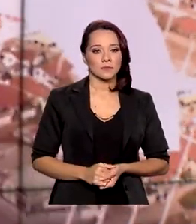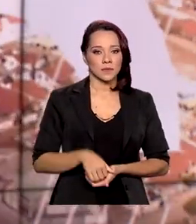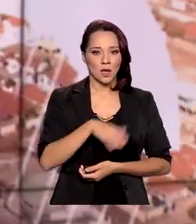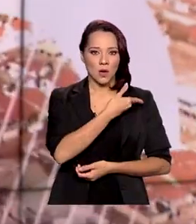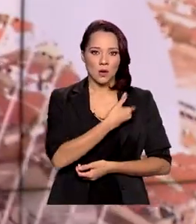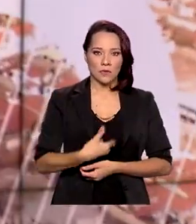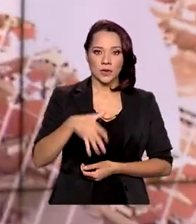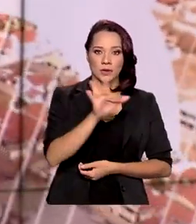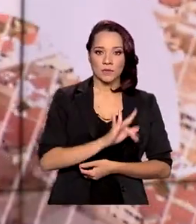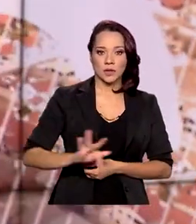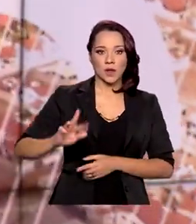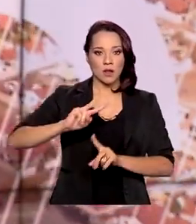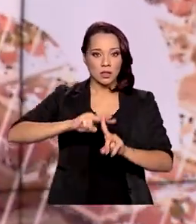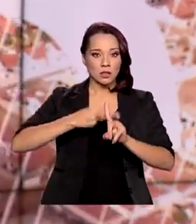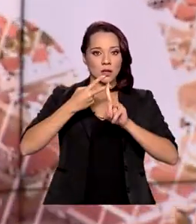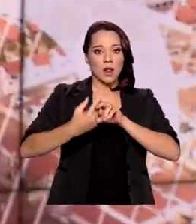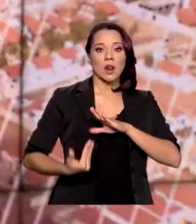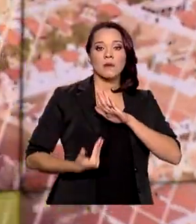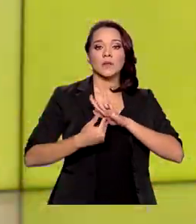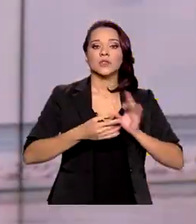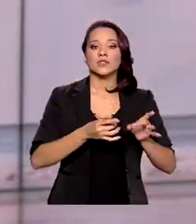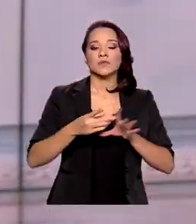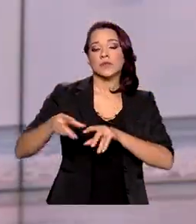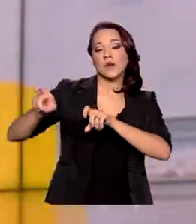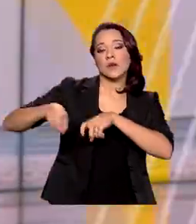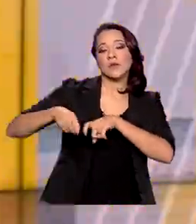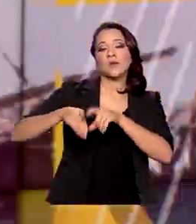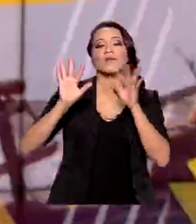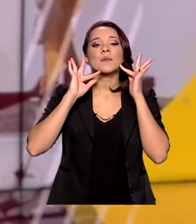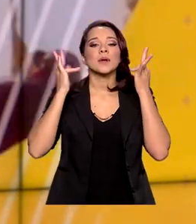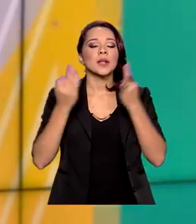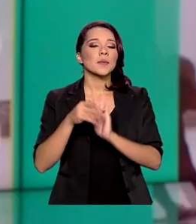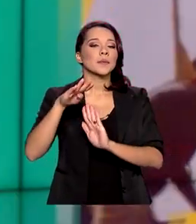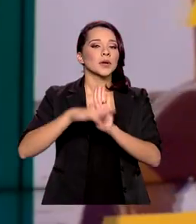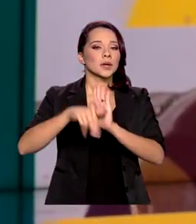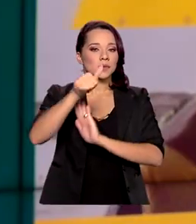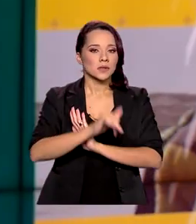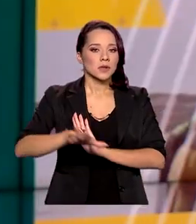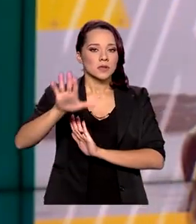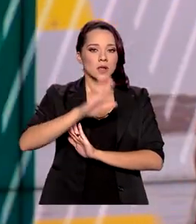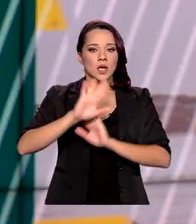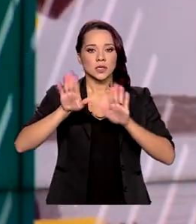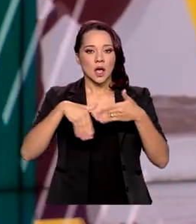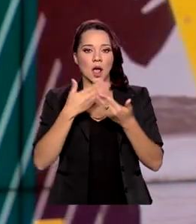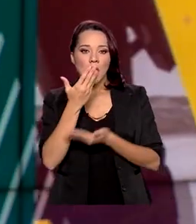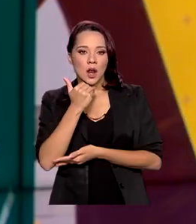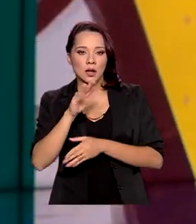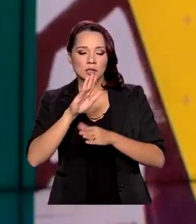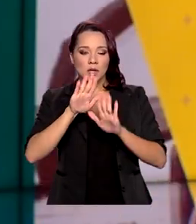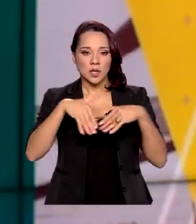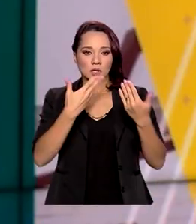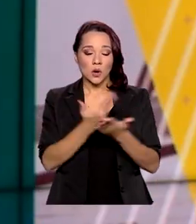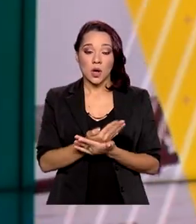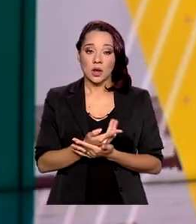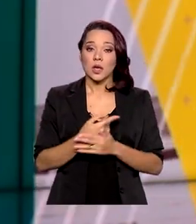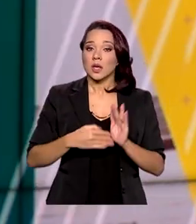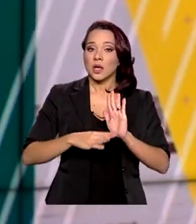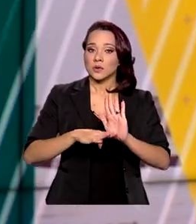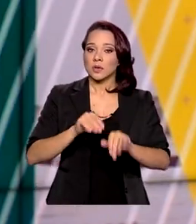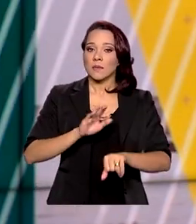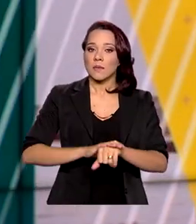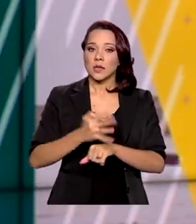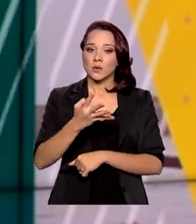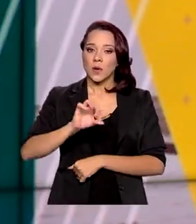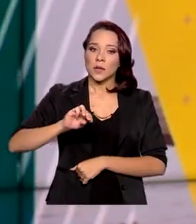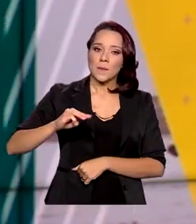O governo federal dobrou o limite de venda do agricultor familiar para o Programa Nacional de Alimentação Escolar, que atende mais de 40 milhões